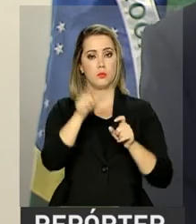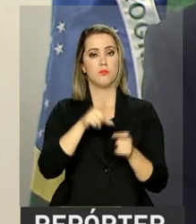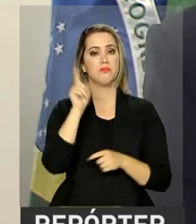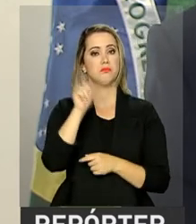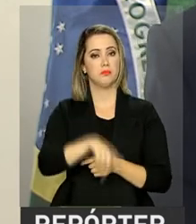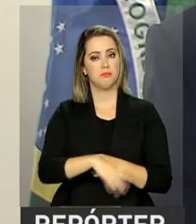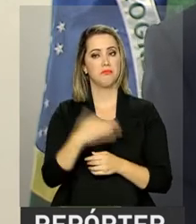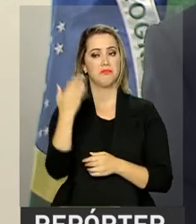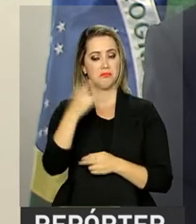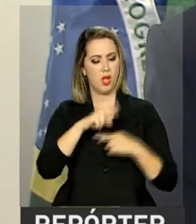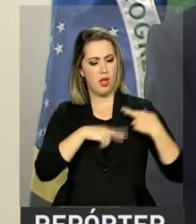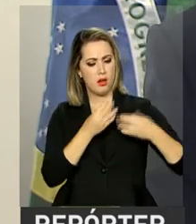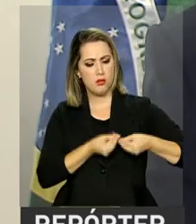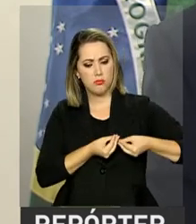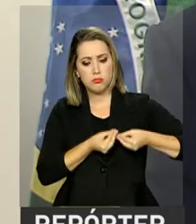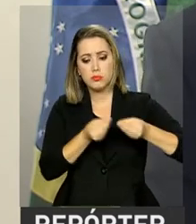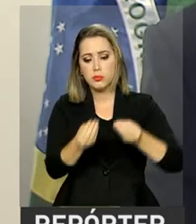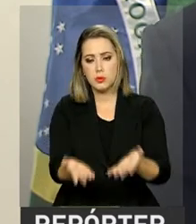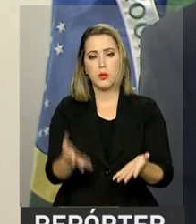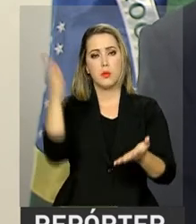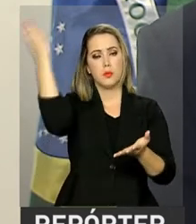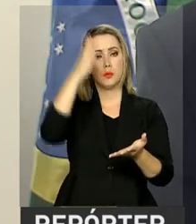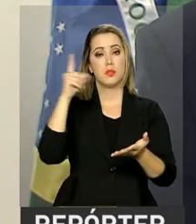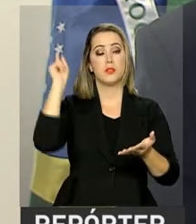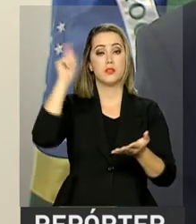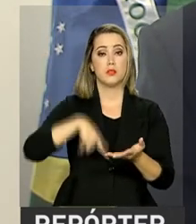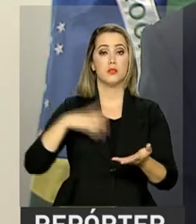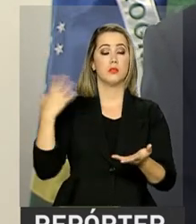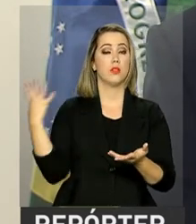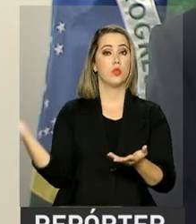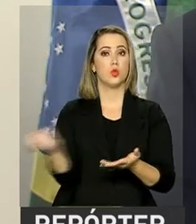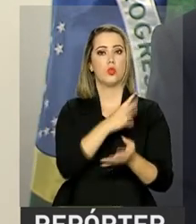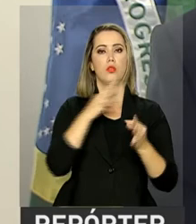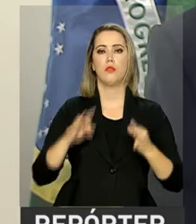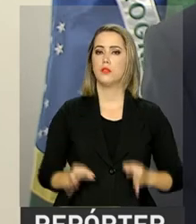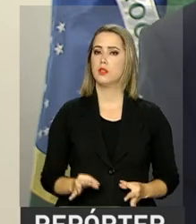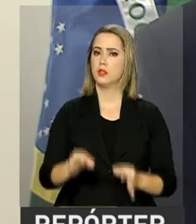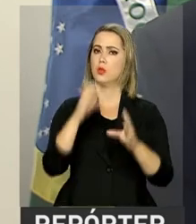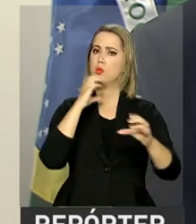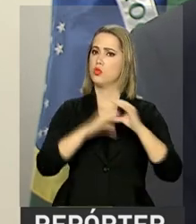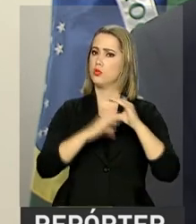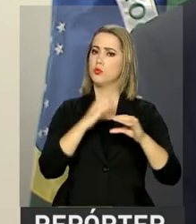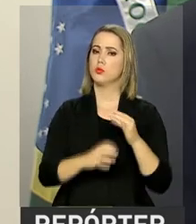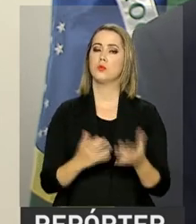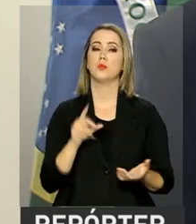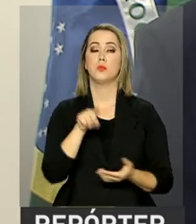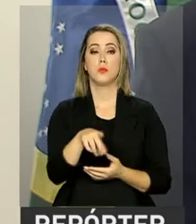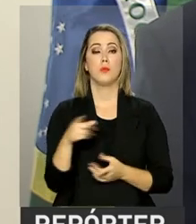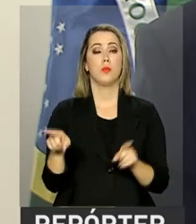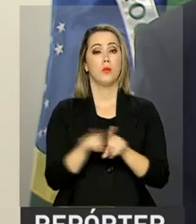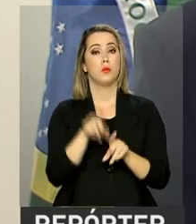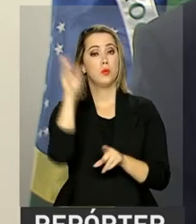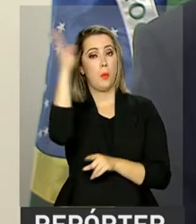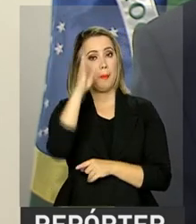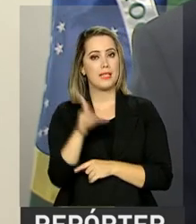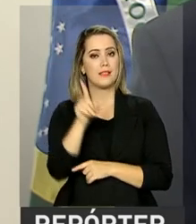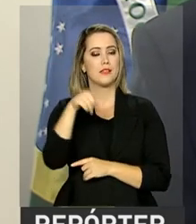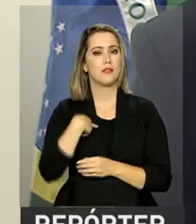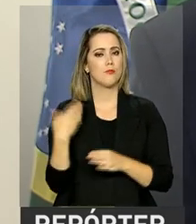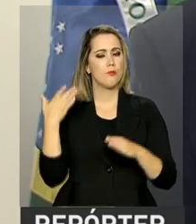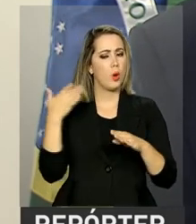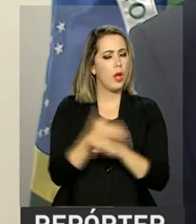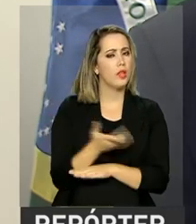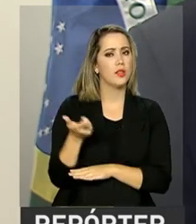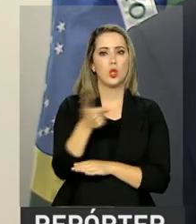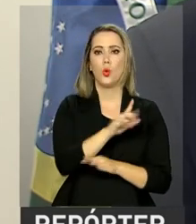legado que satélite deixando brasil é um legado de uma revolução nas telecomunicações o brasil passa a entrar em um